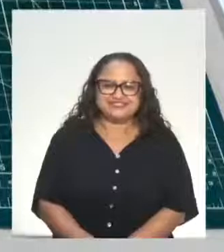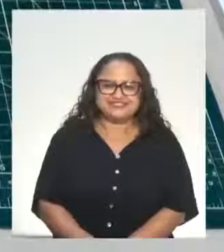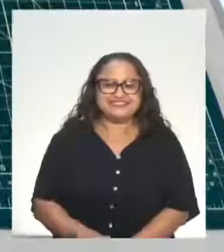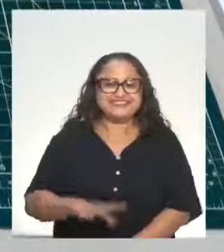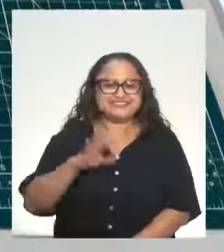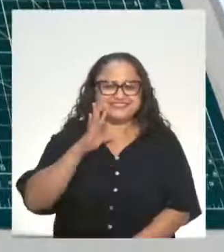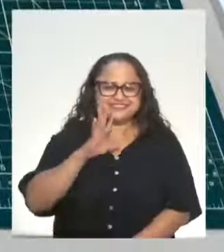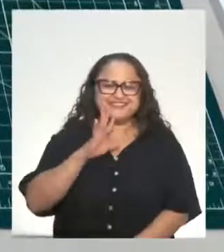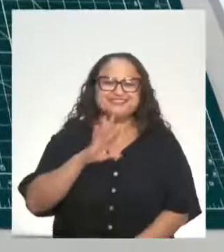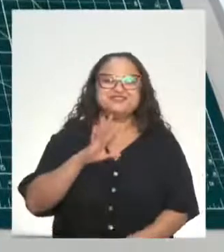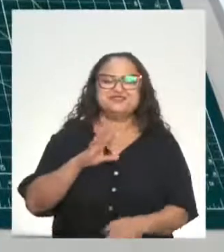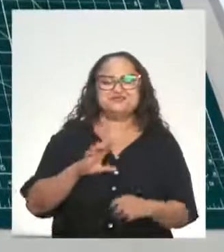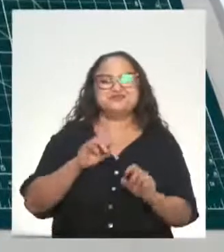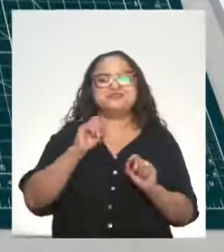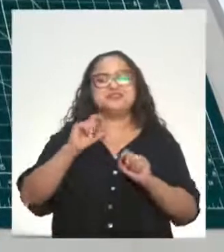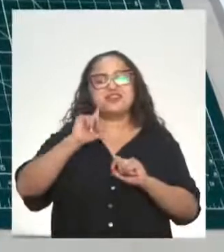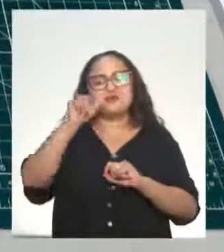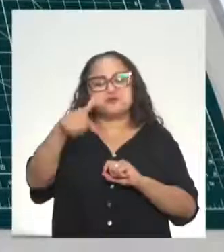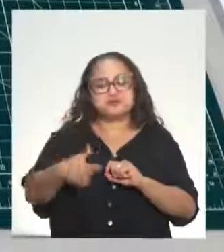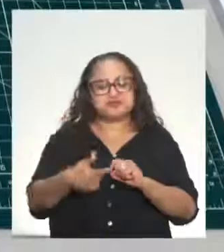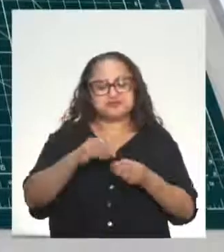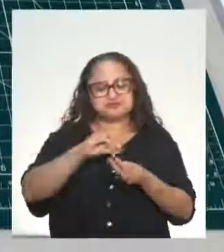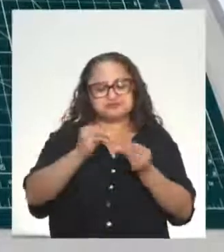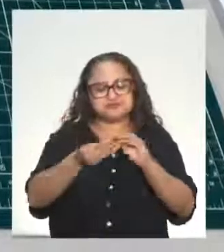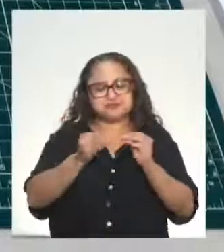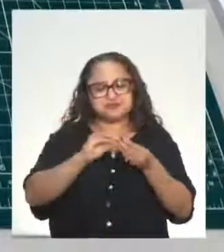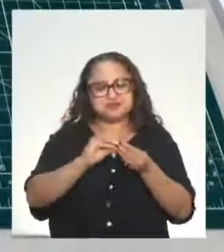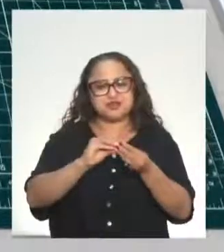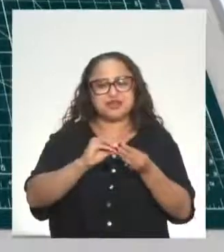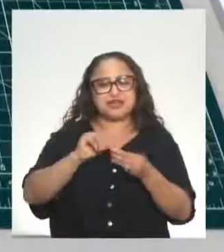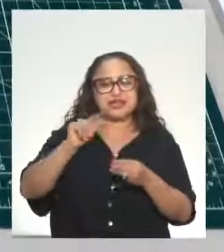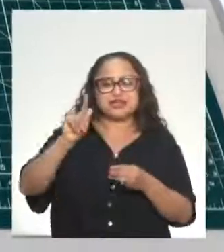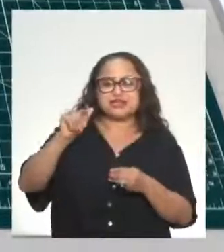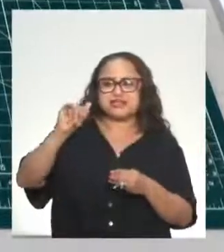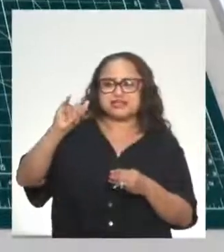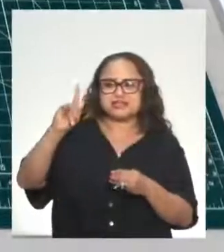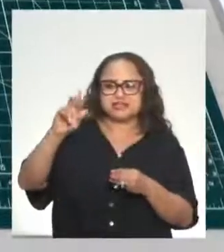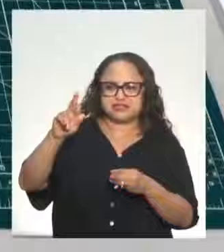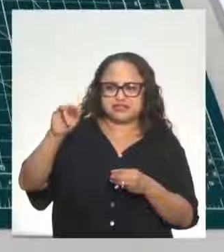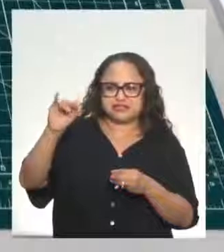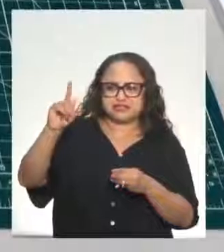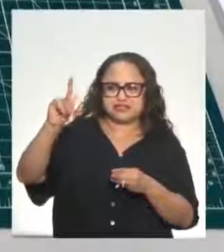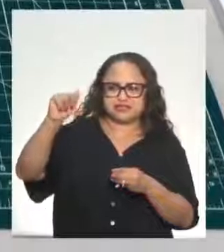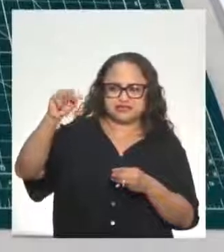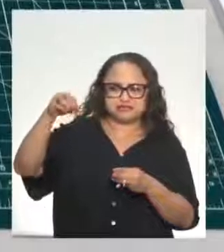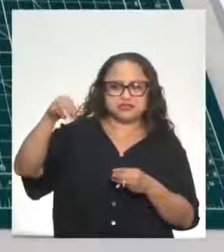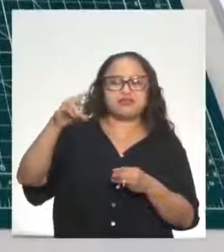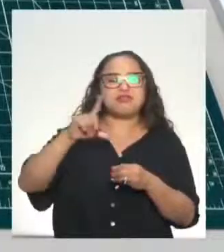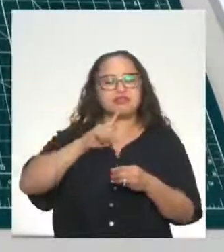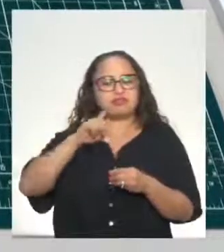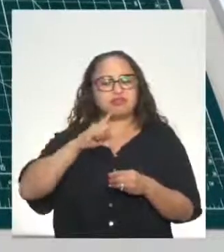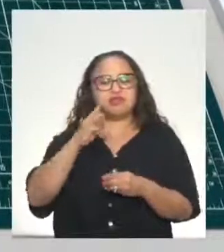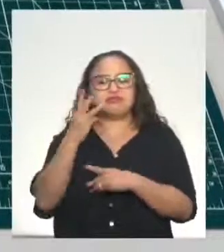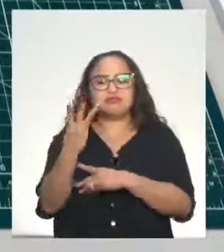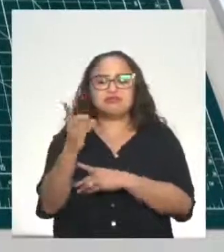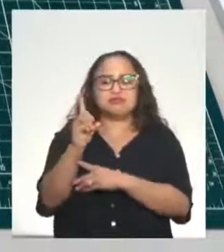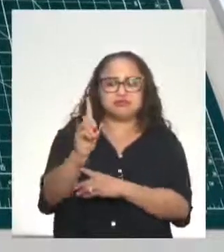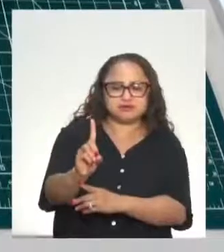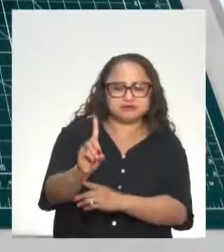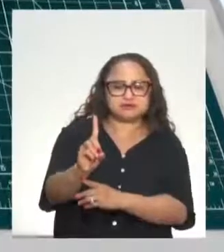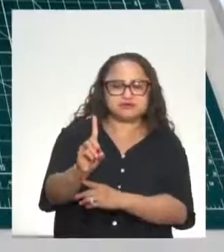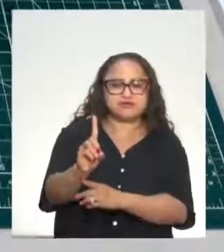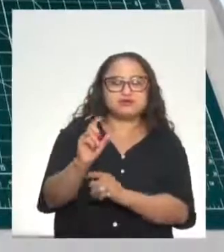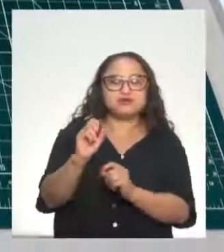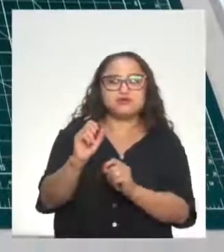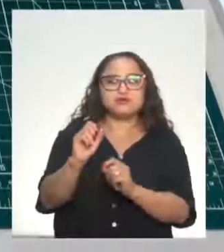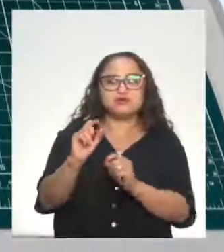Após a modelagem por meio das dobras, o kirigami toma a forma tridimensional, trabalhando com as 3 dimensões,